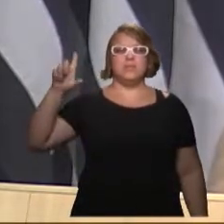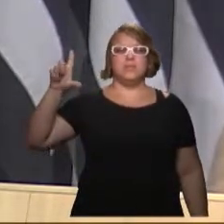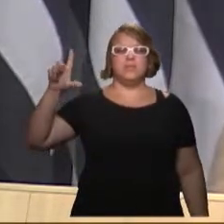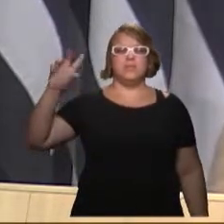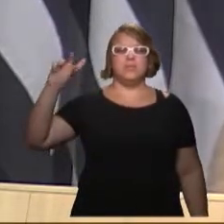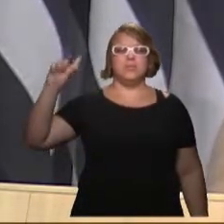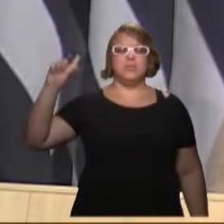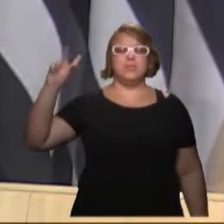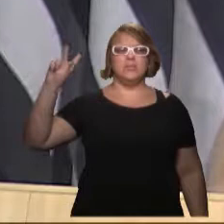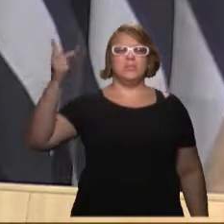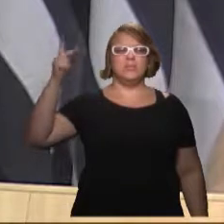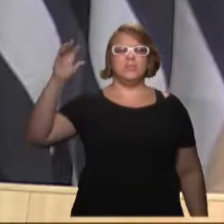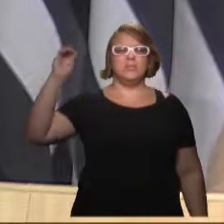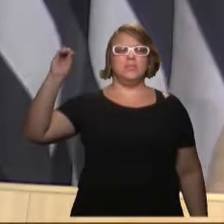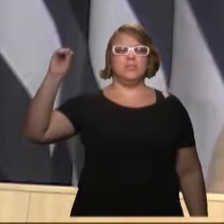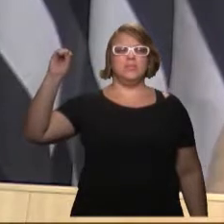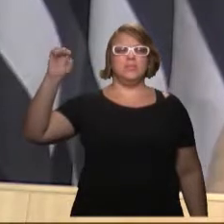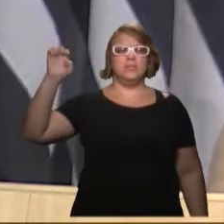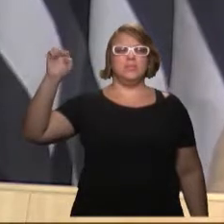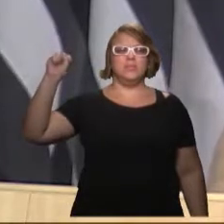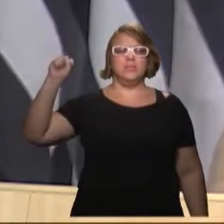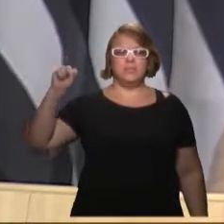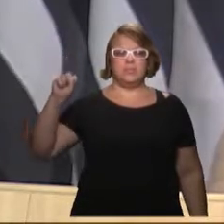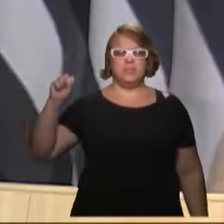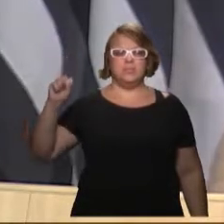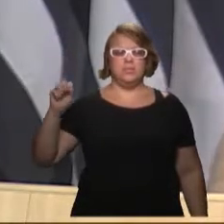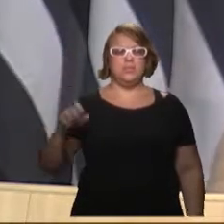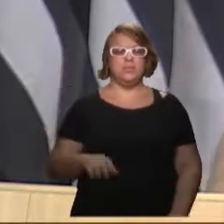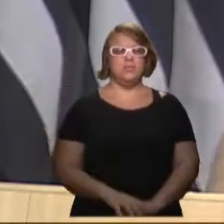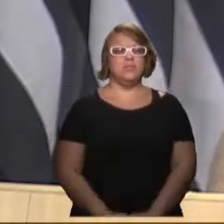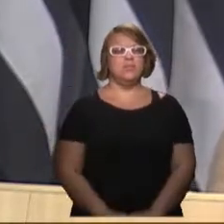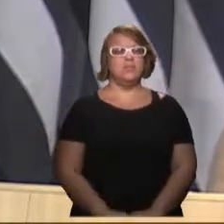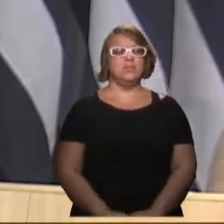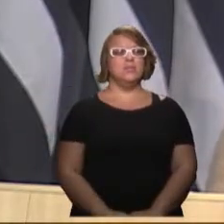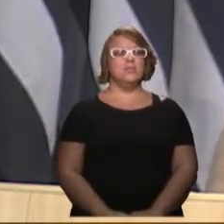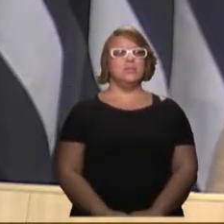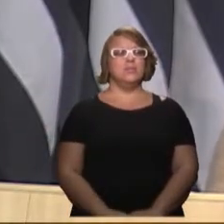município de Taubaté vai ter que arcar com uma despesa.